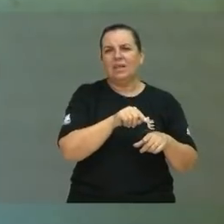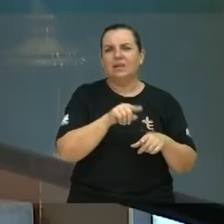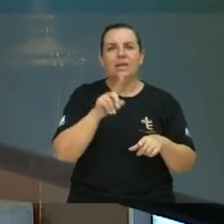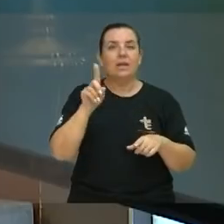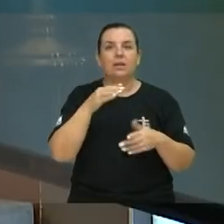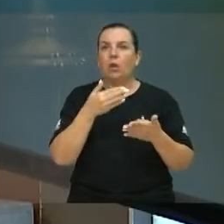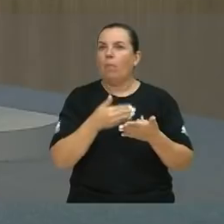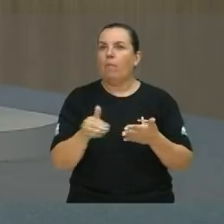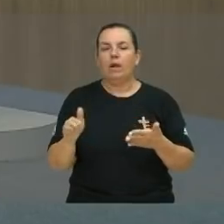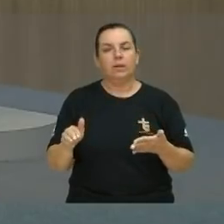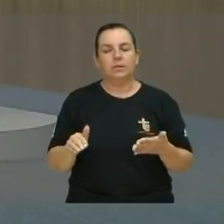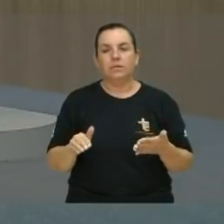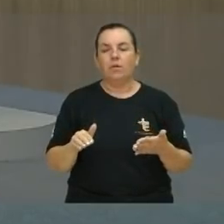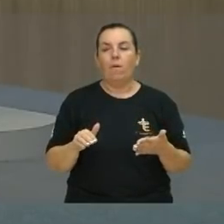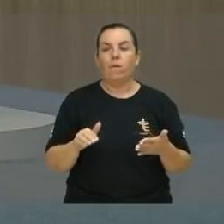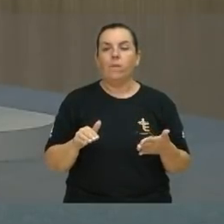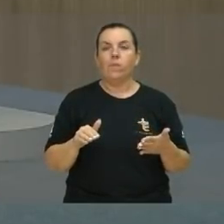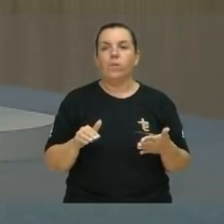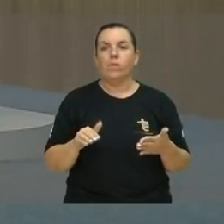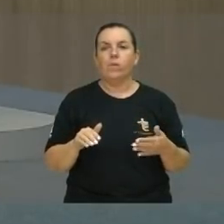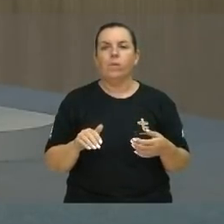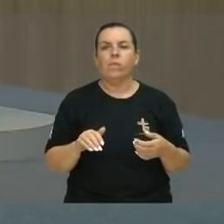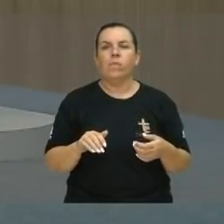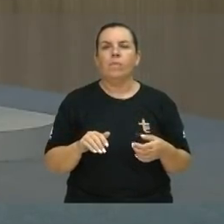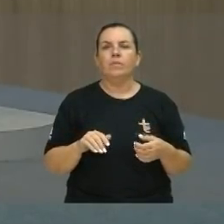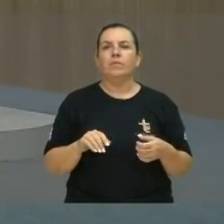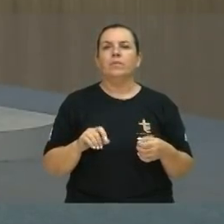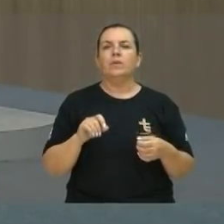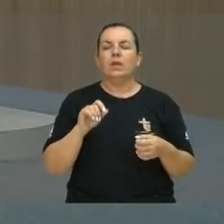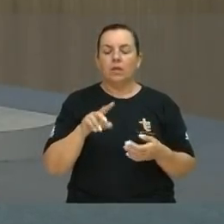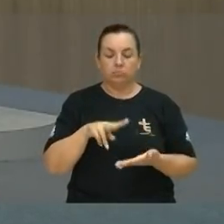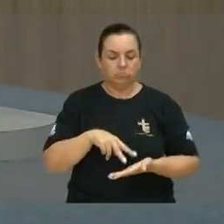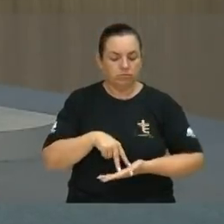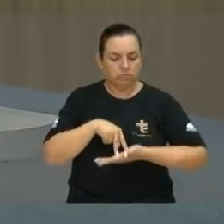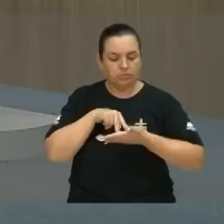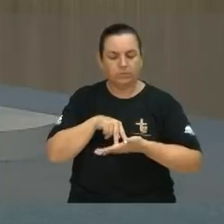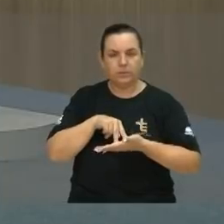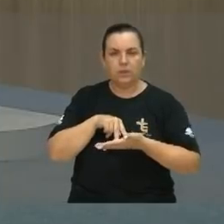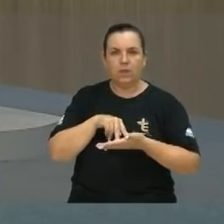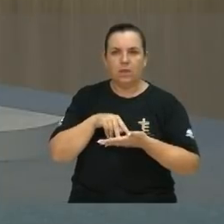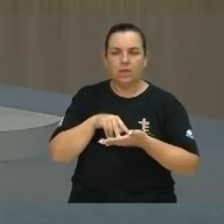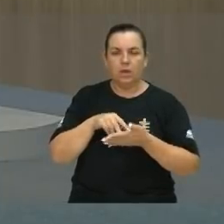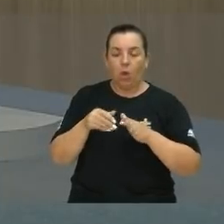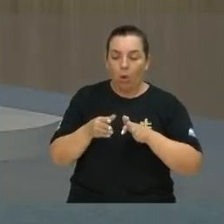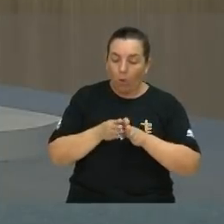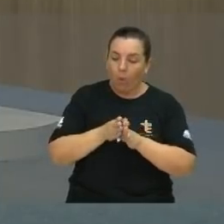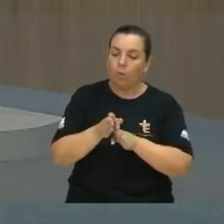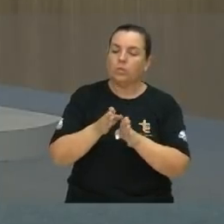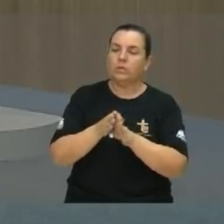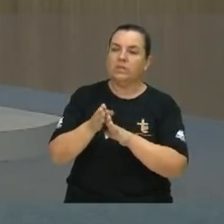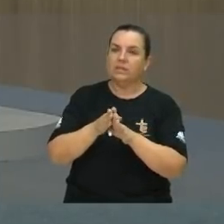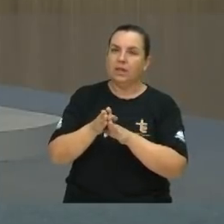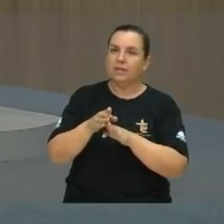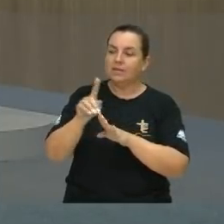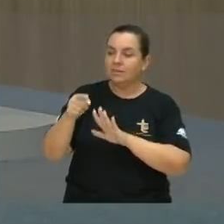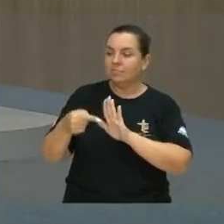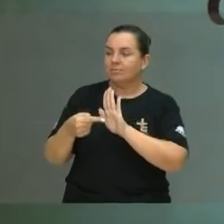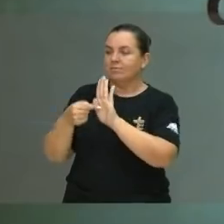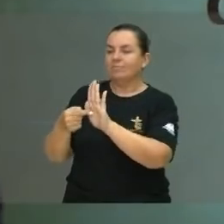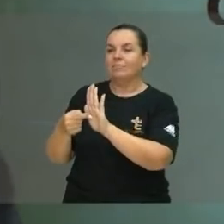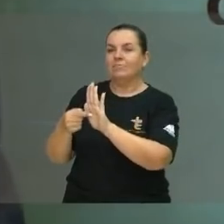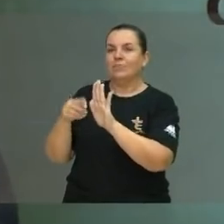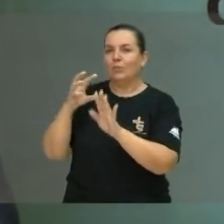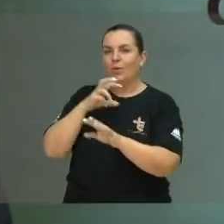não perder a grandeza de se manter orientado a ser sinal